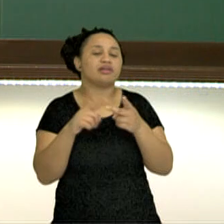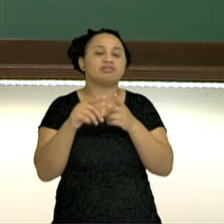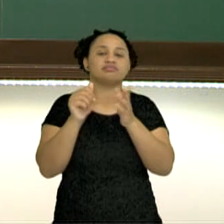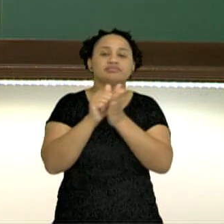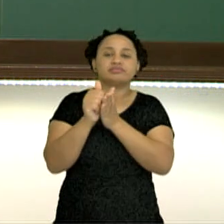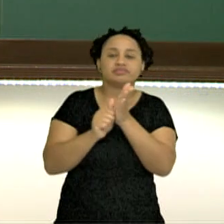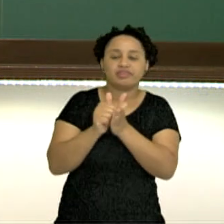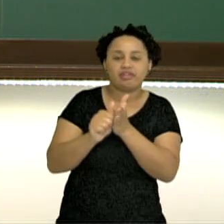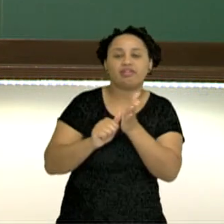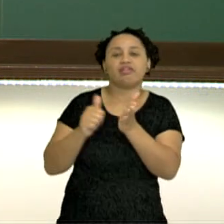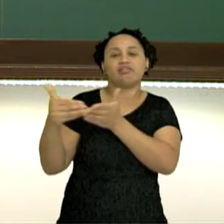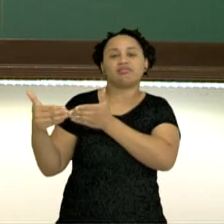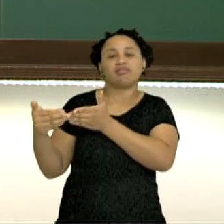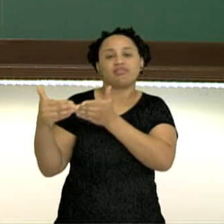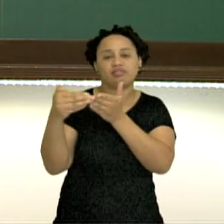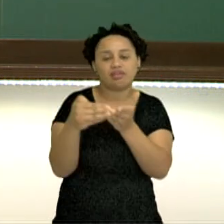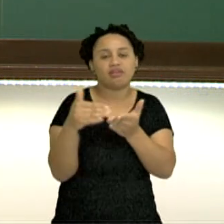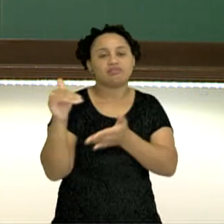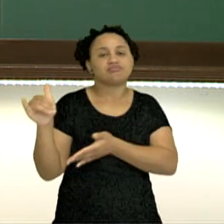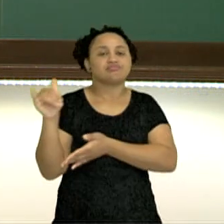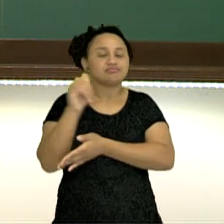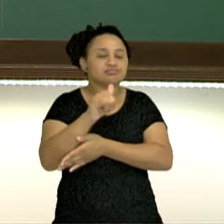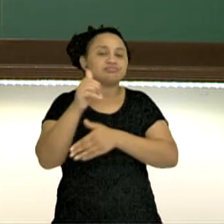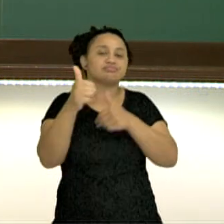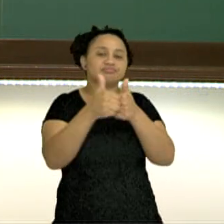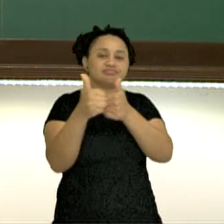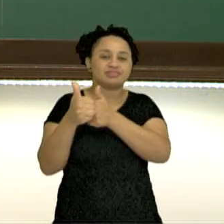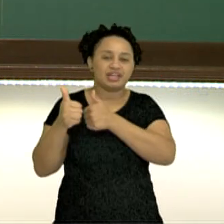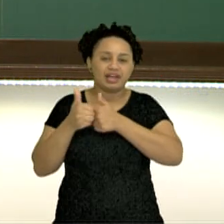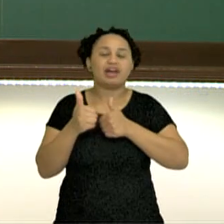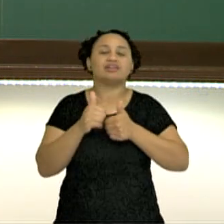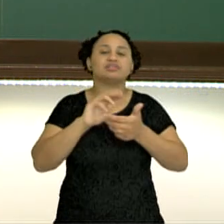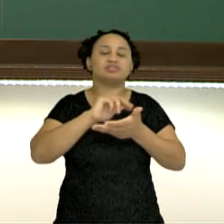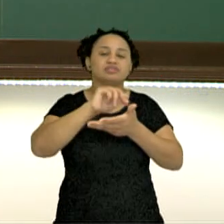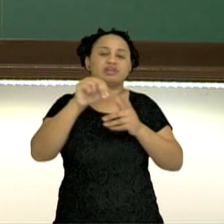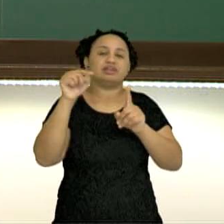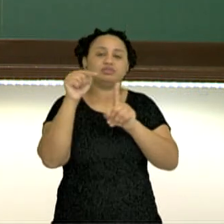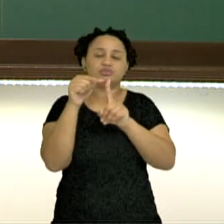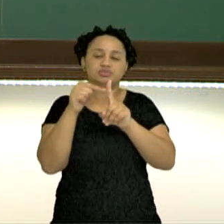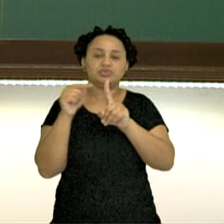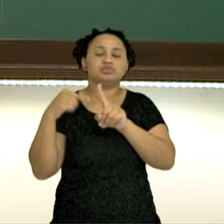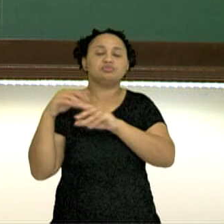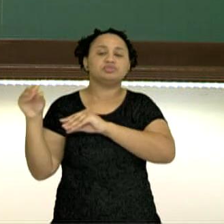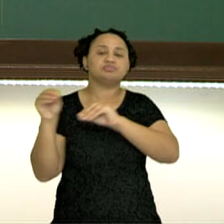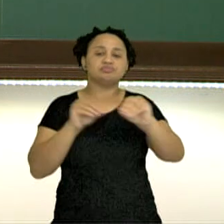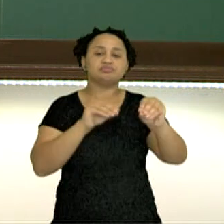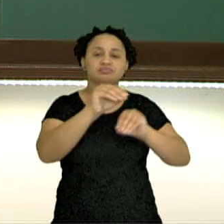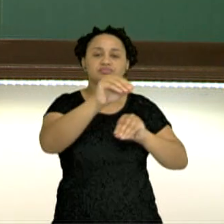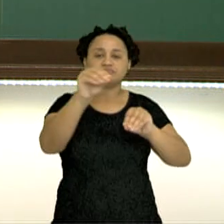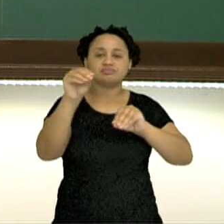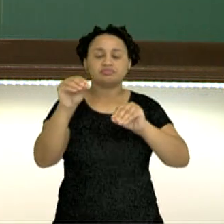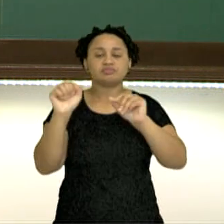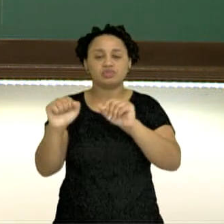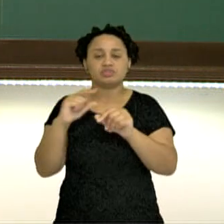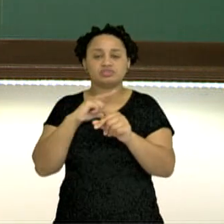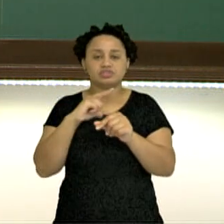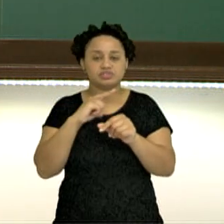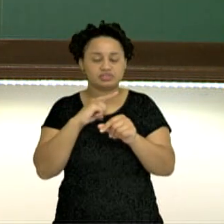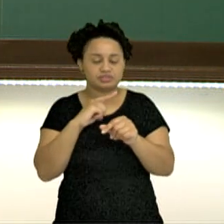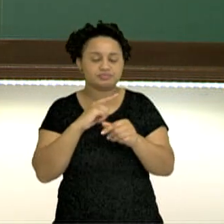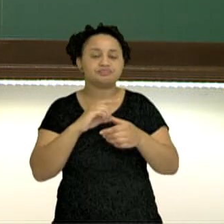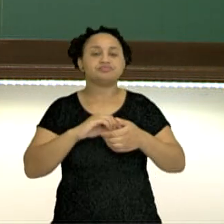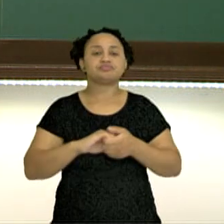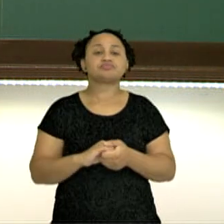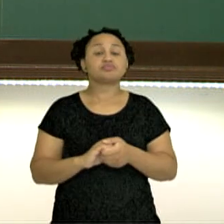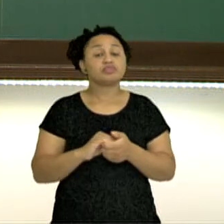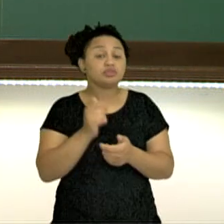ampla e diversificada, compreendendo transporte rodoviário, ferroviário, aeroportuário, marítimo, hidroviário.